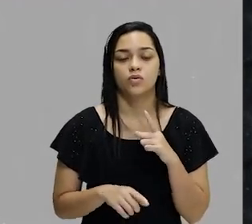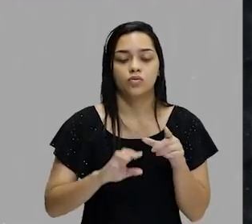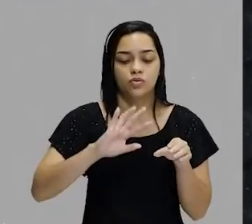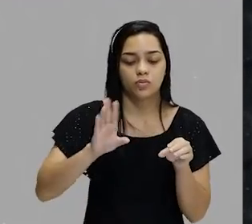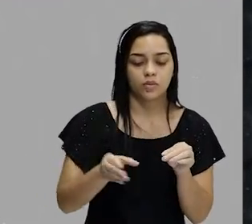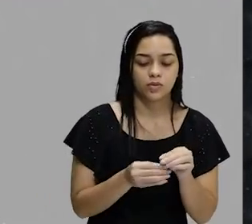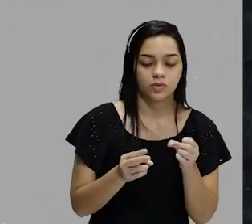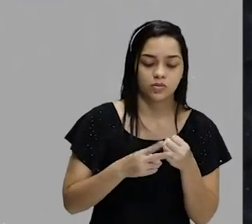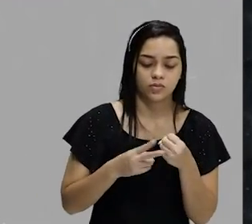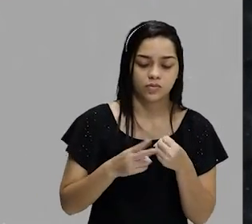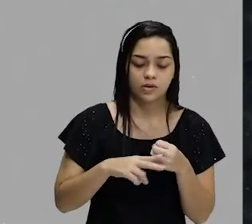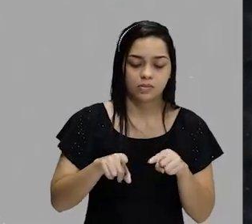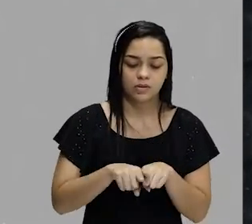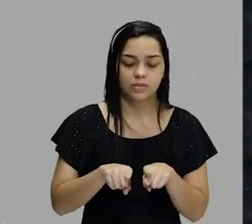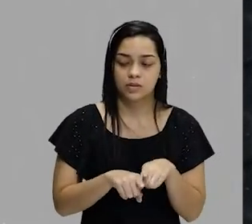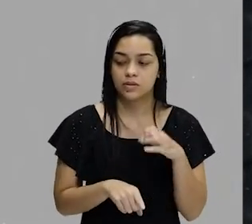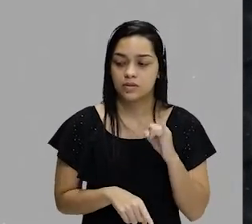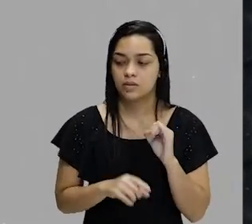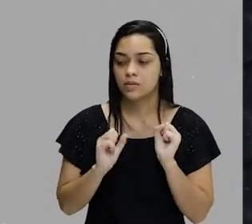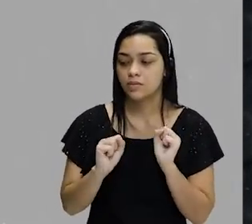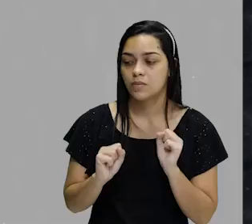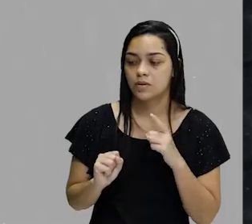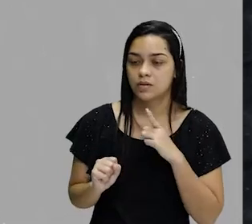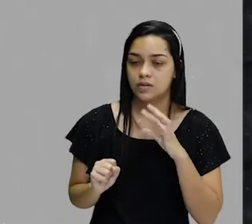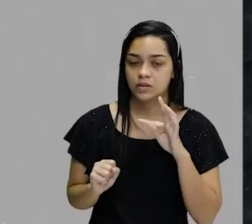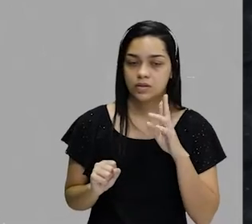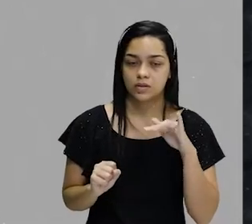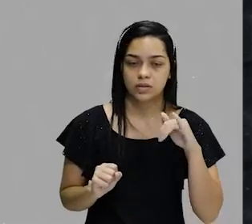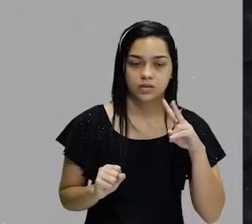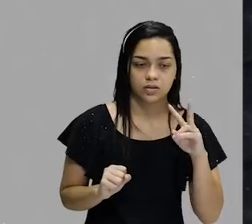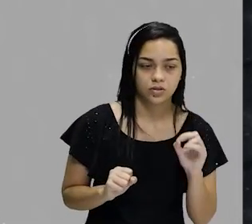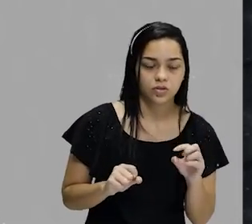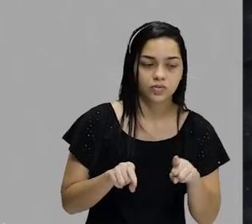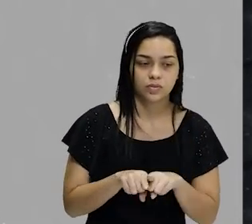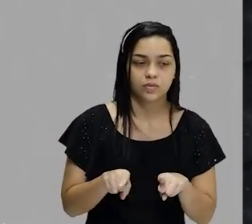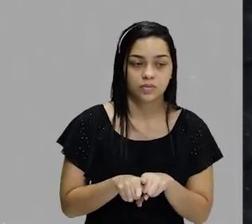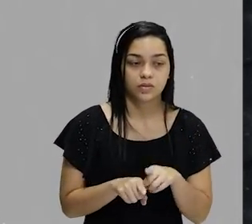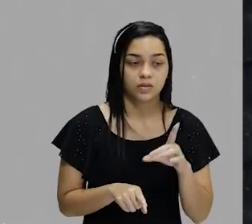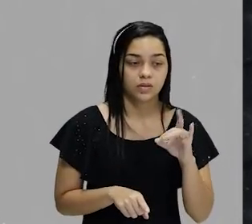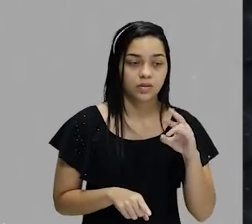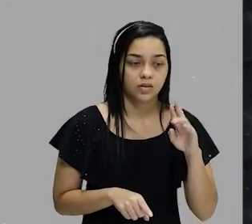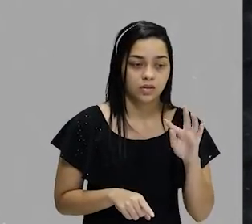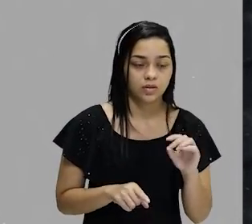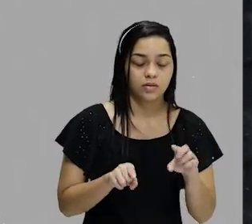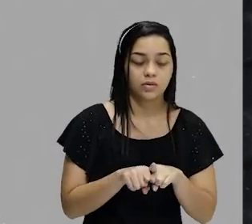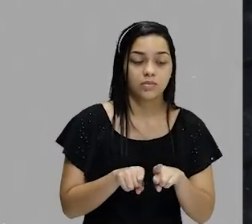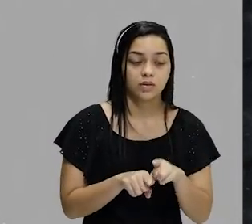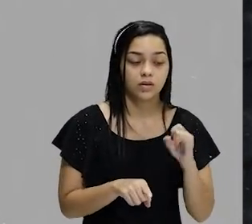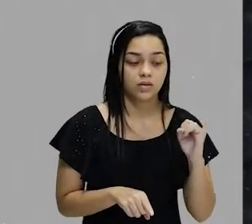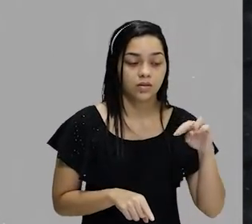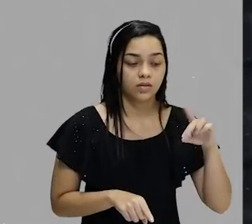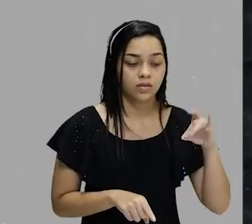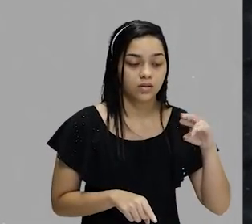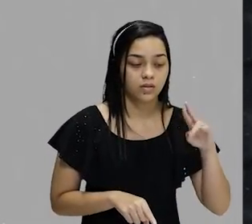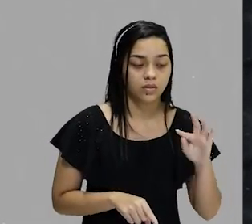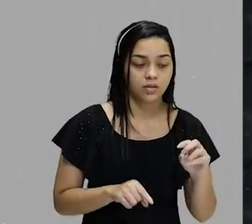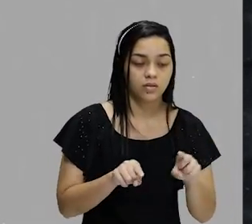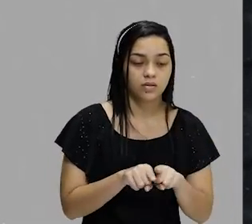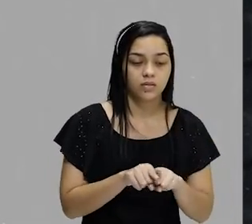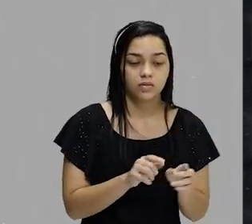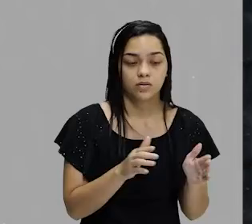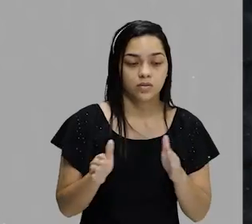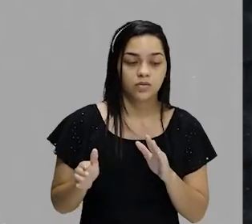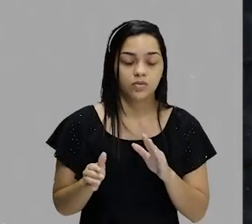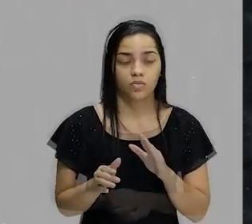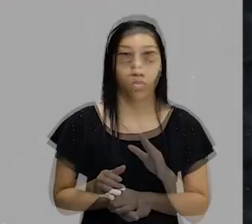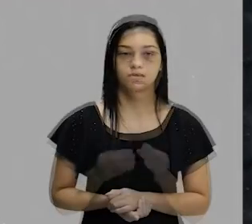dos verbos. Se o verbo é significativo, ele pode ser transitivo direto, transitivo indireto, transitivo direto e indireto, que no caso do período composto a